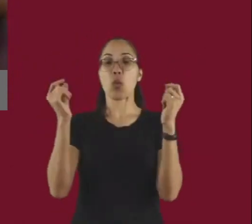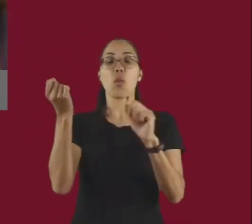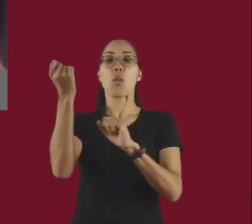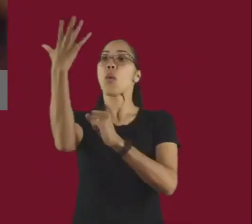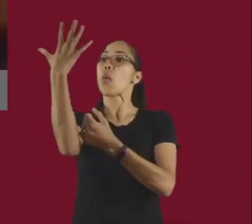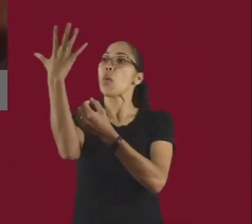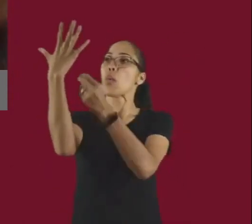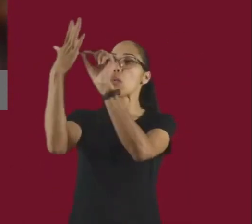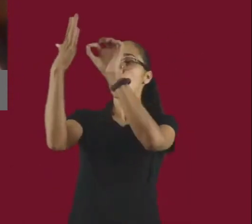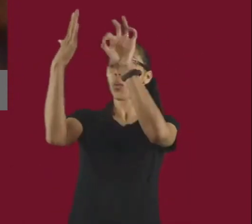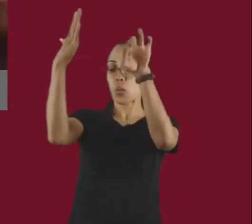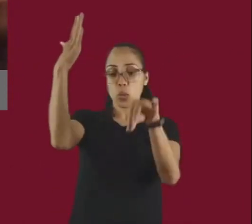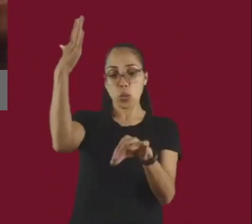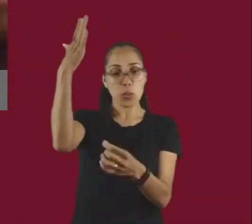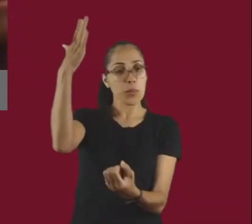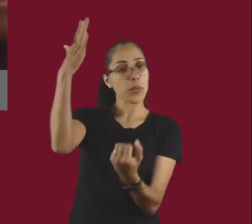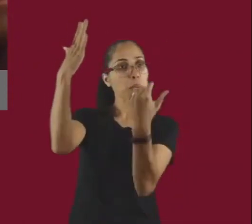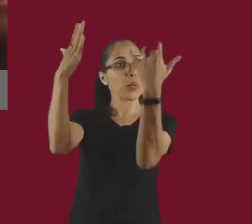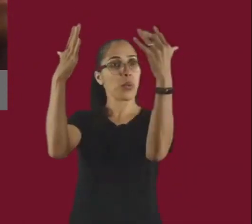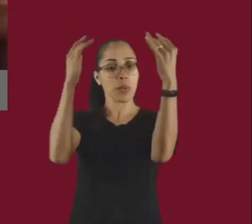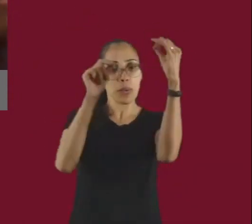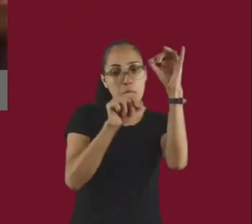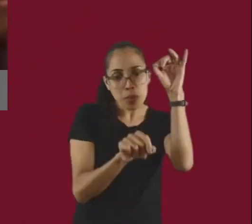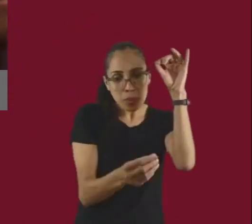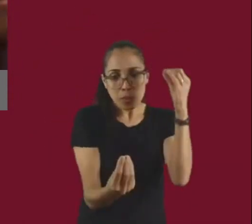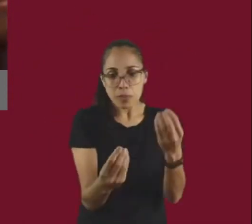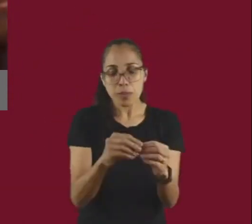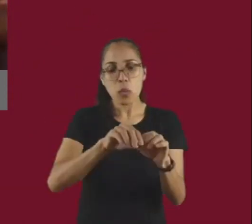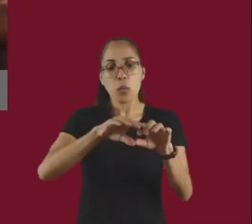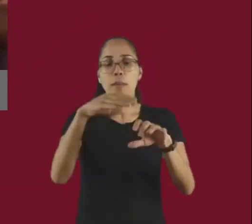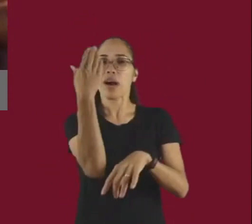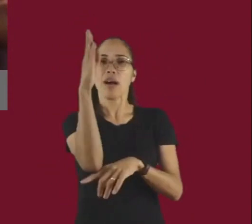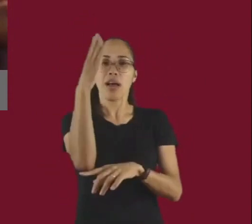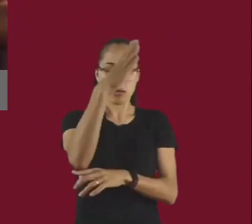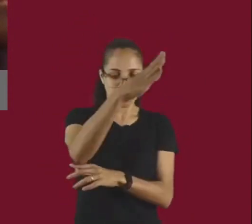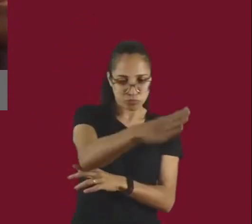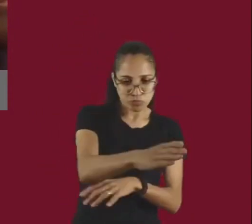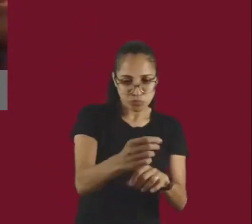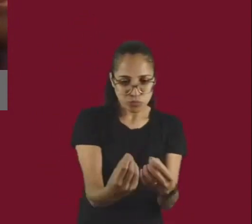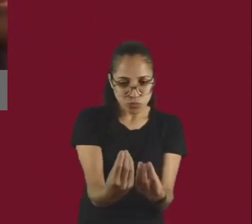para compartilhar com as pessoas, é uma descoberta mais recente minha, porque